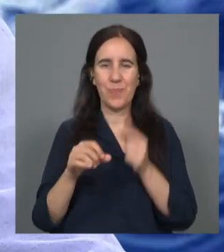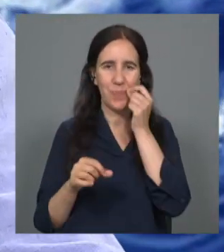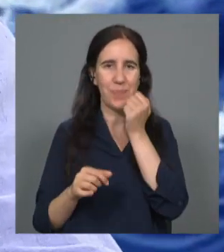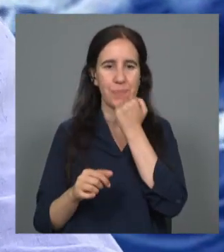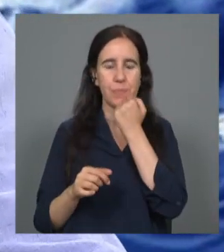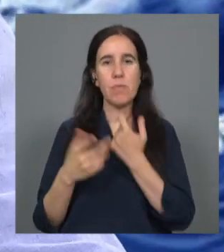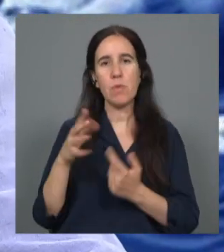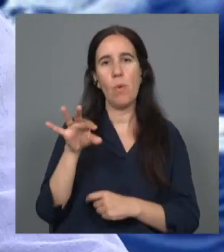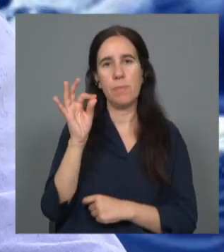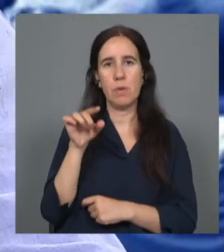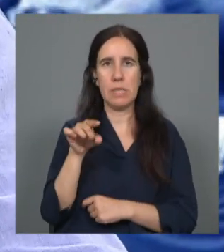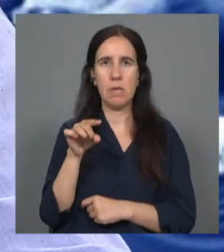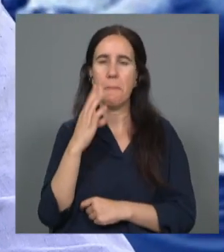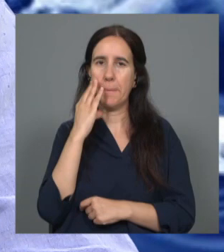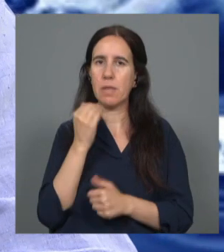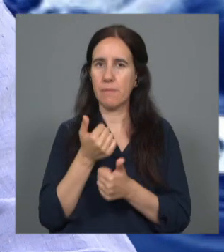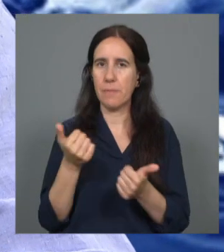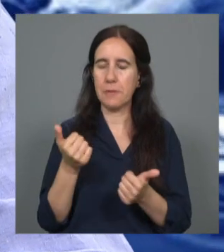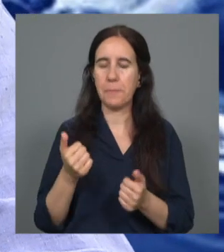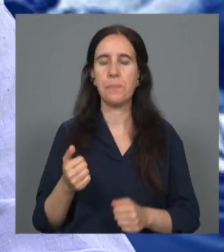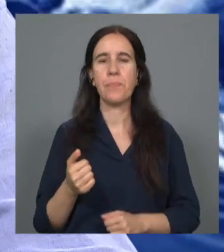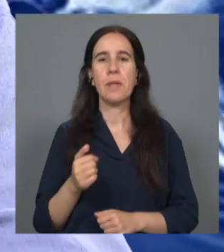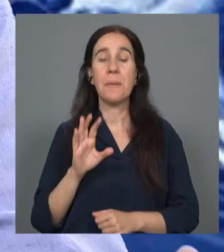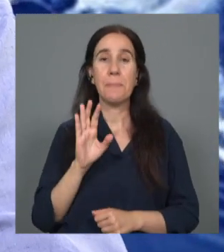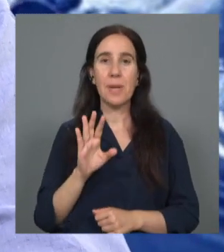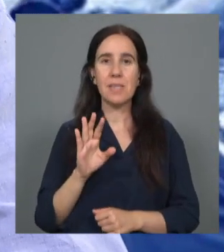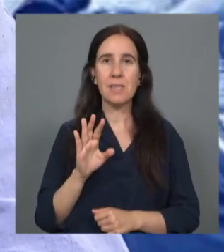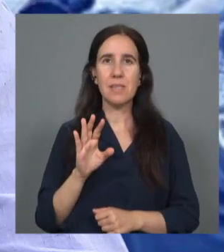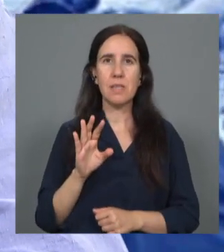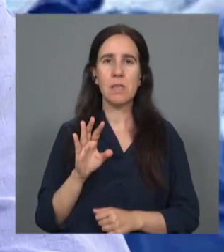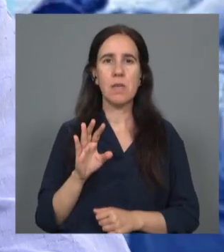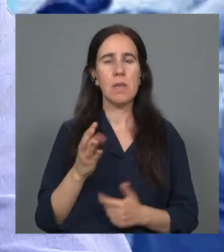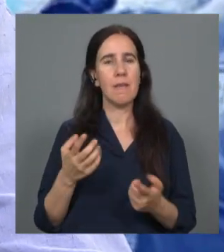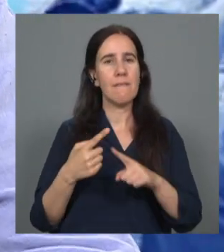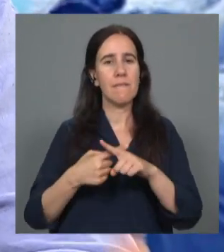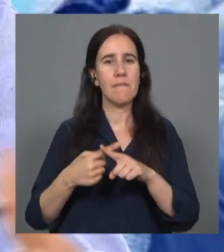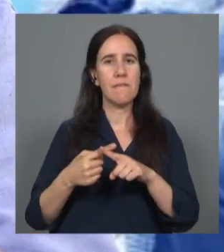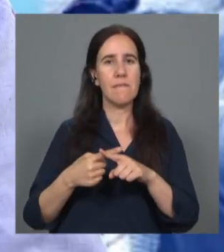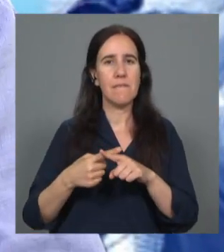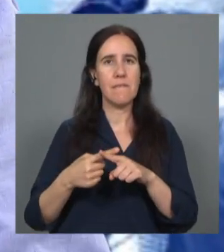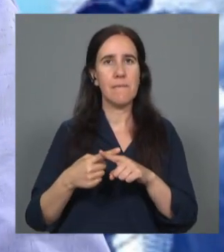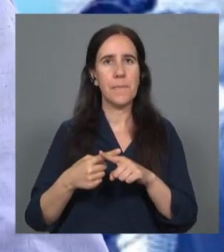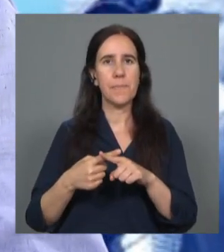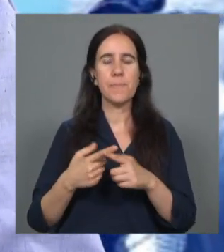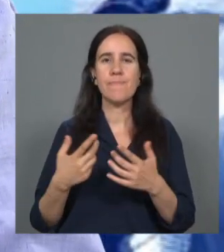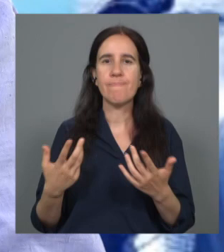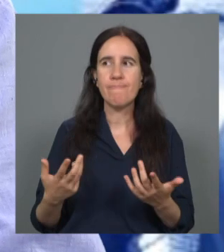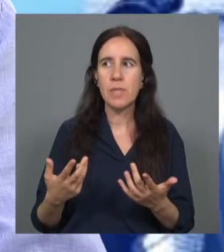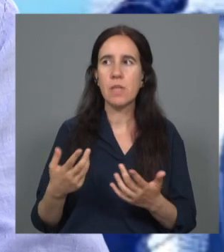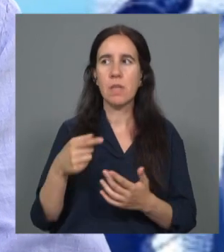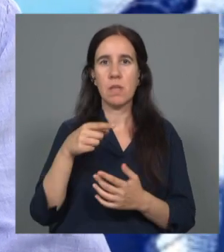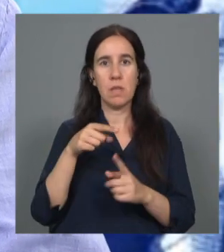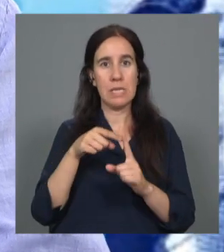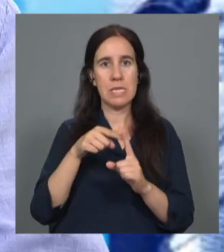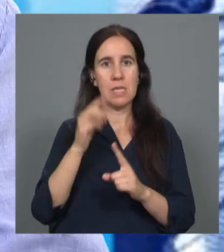essa opção, e acho que está bem feita, mas é interessante que, como Santo António